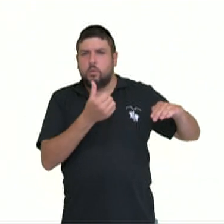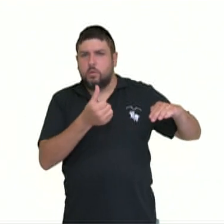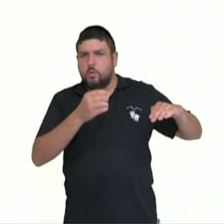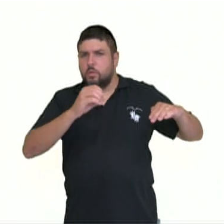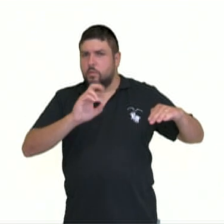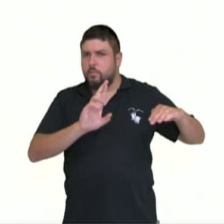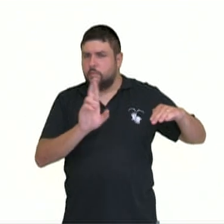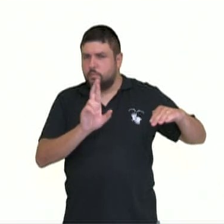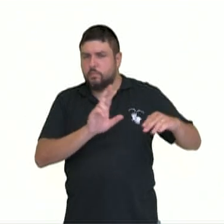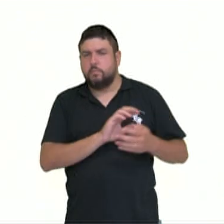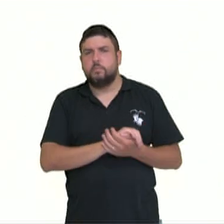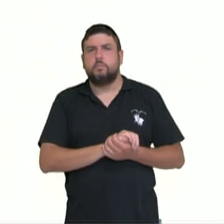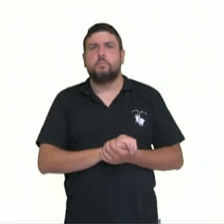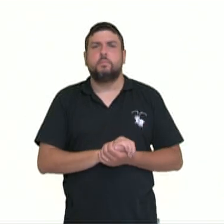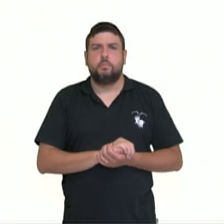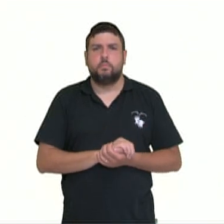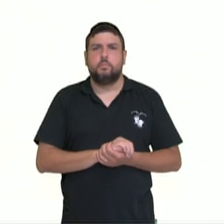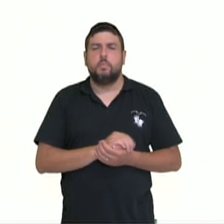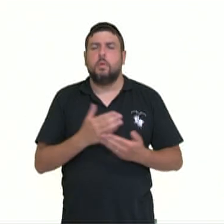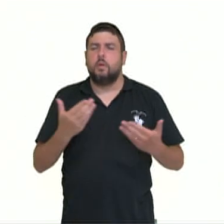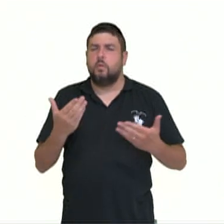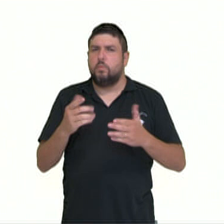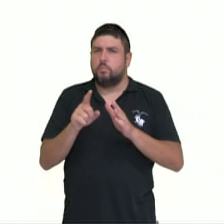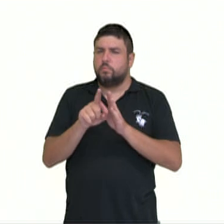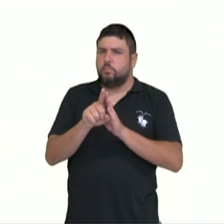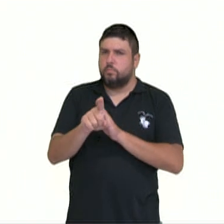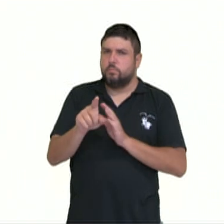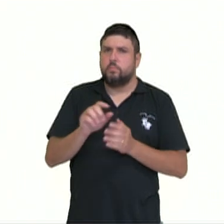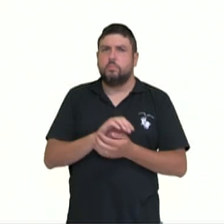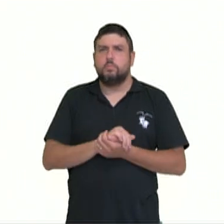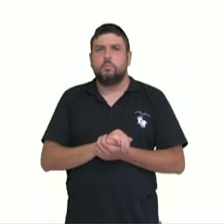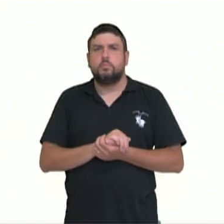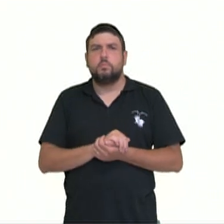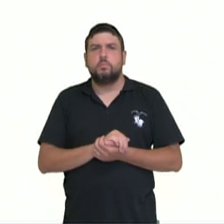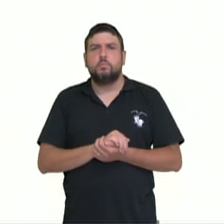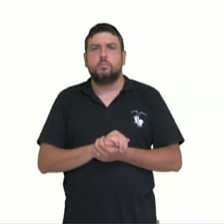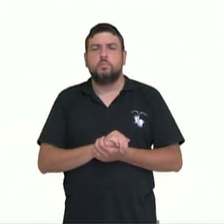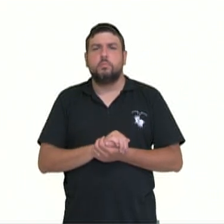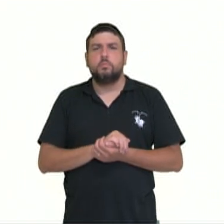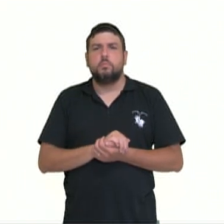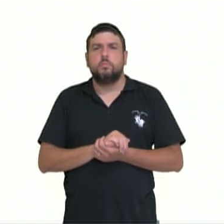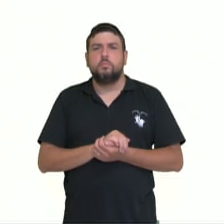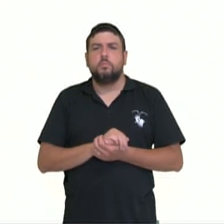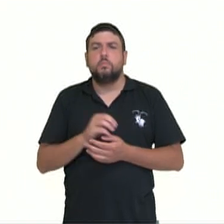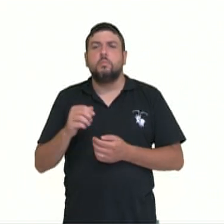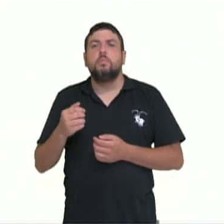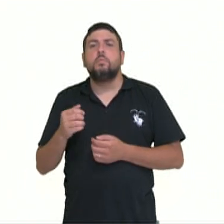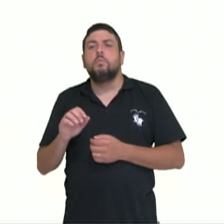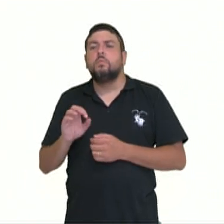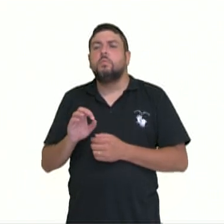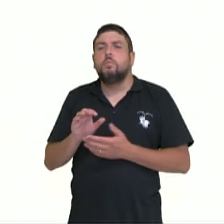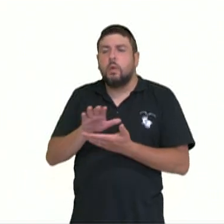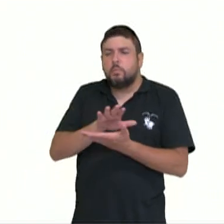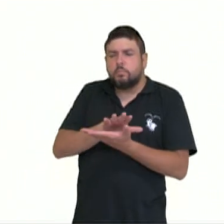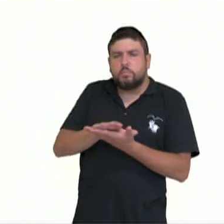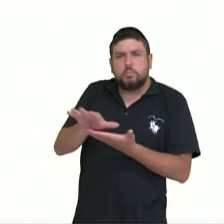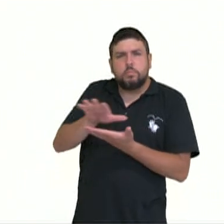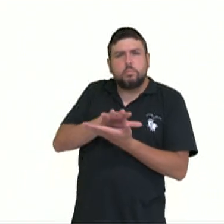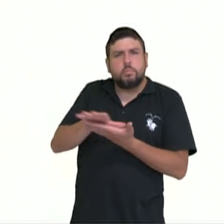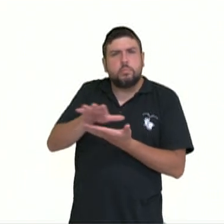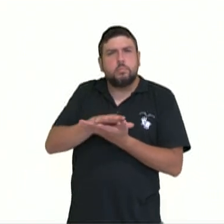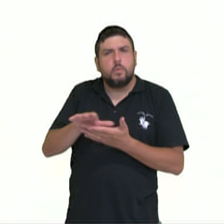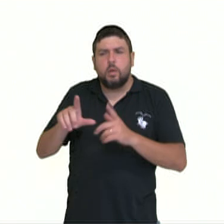aí. Agora vem a pergunta. Qual o percentual de gastos que Júlia precisa reduzir das suas